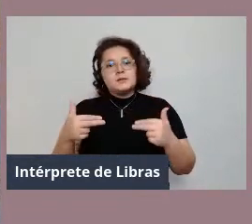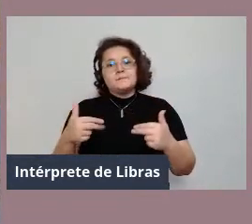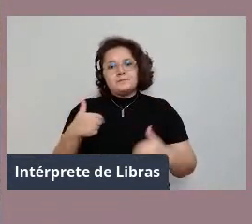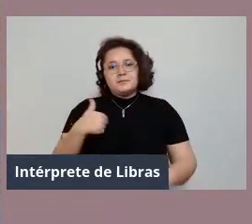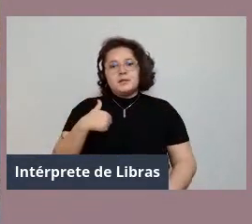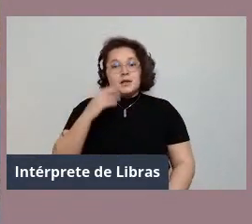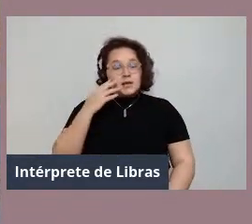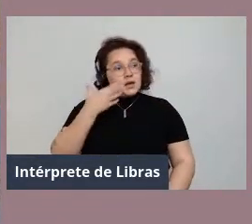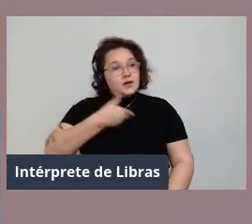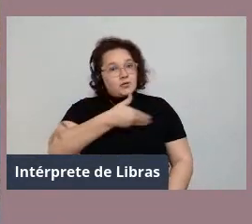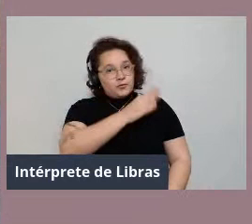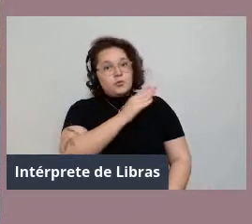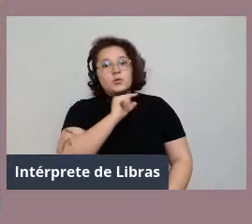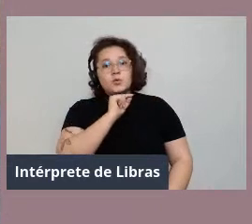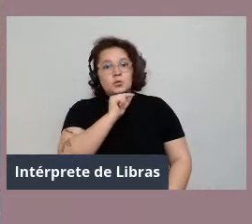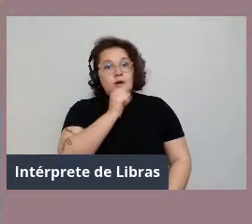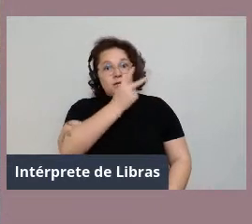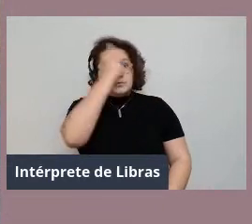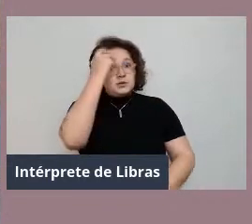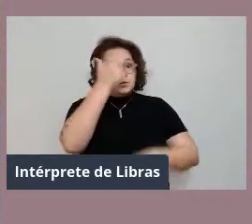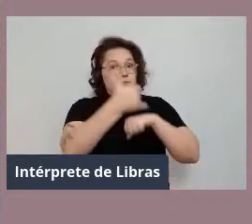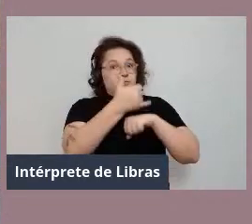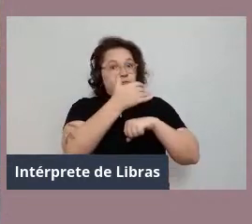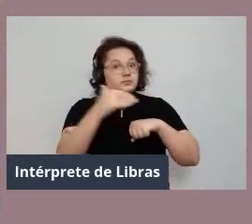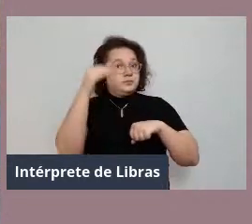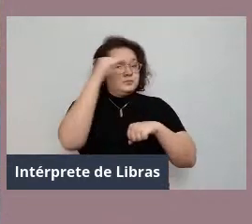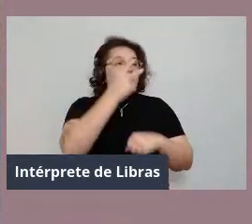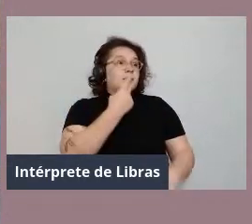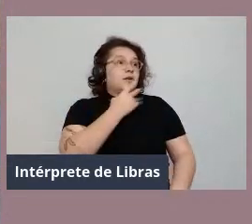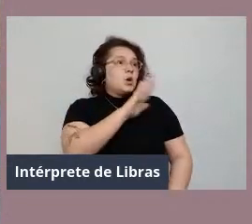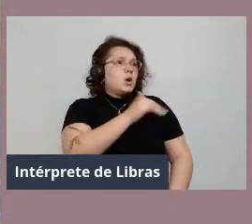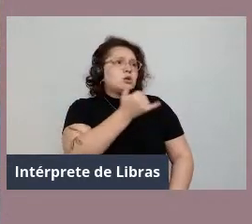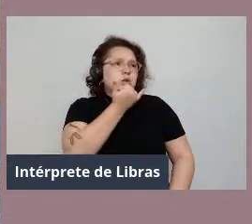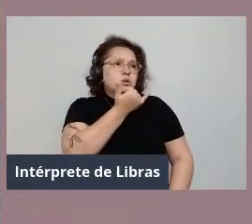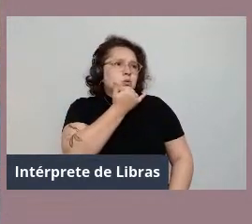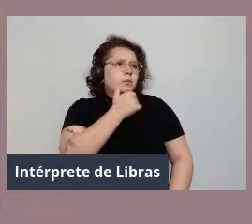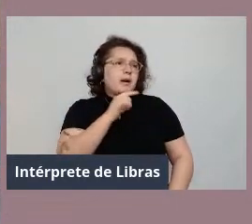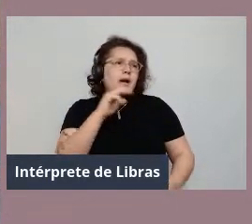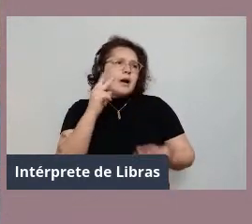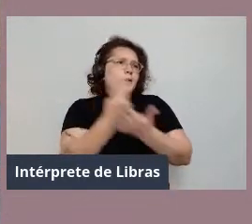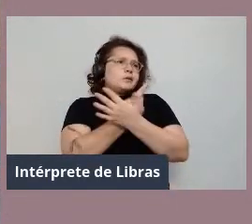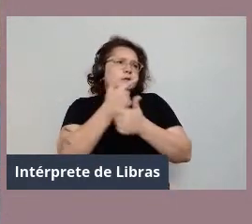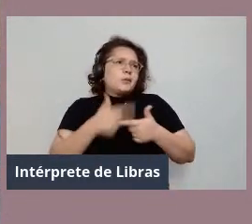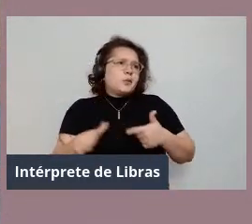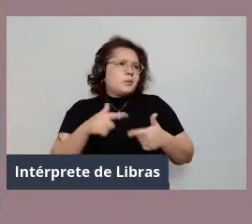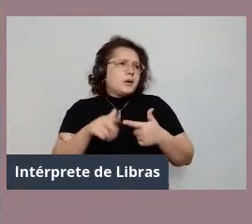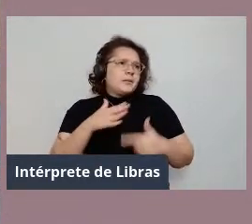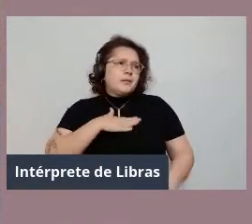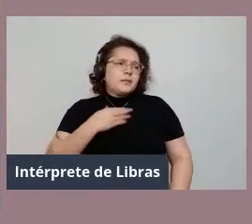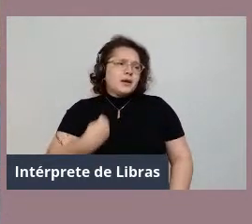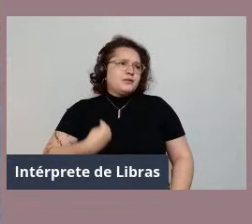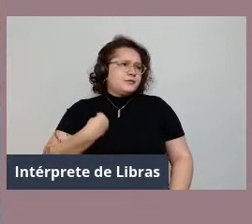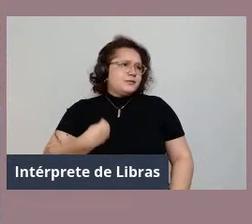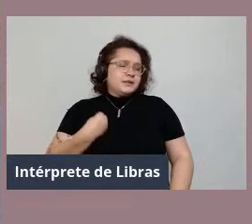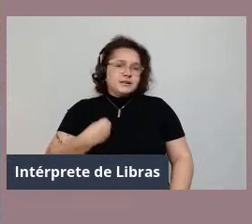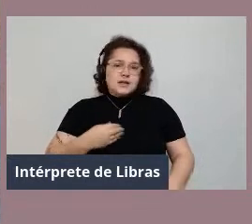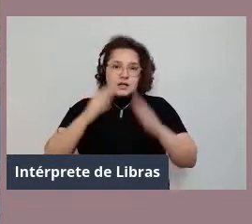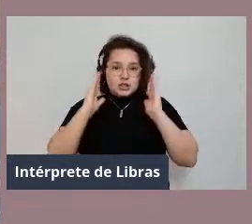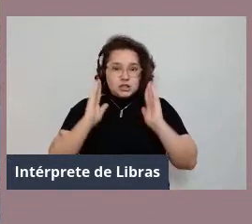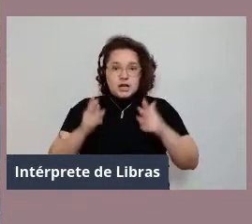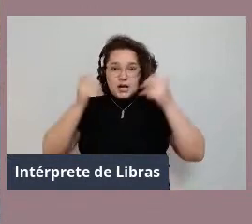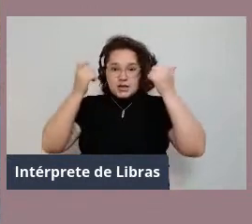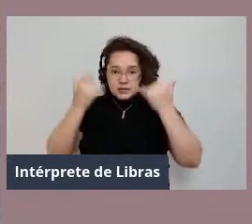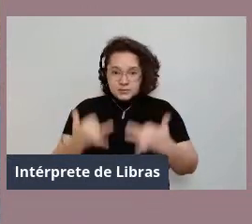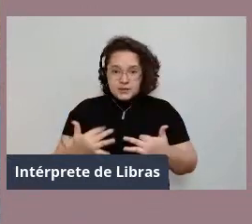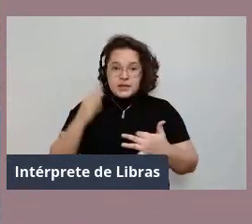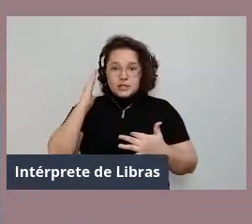com o superintendente da rádio. Dei a desculpa de um imprevisto pessoal, expliquei que já tinha providenciado